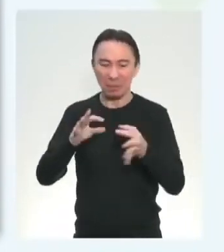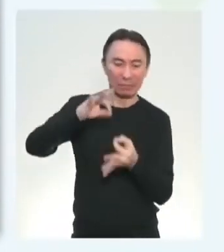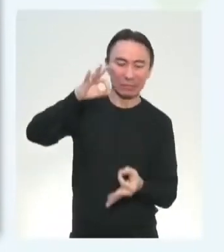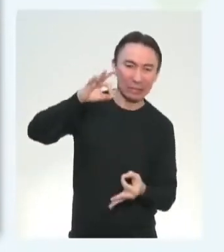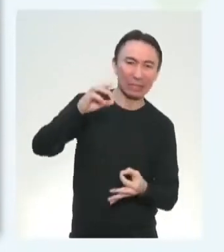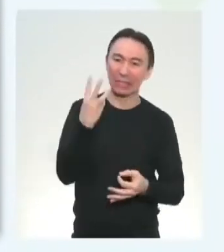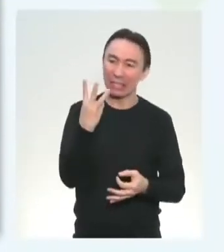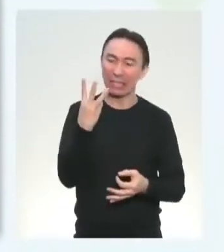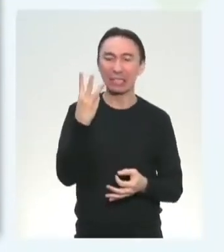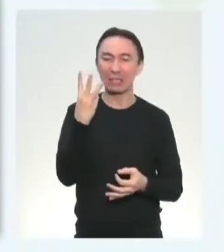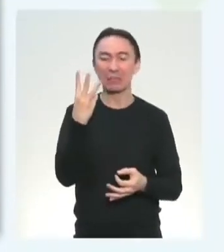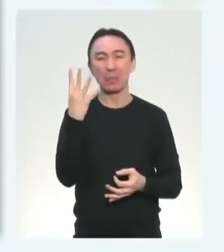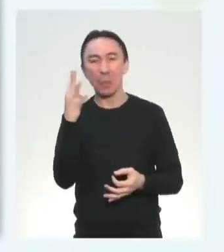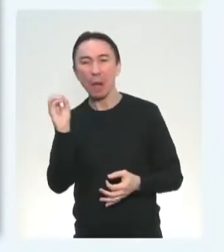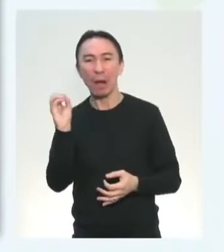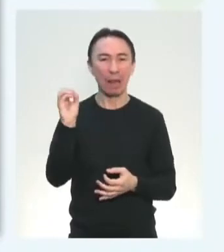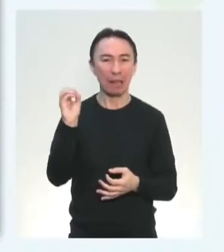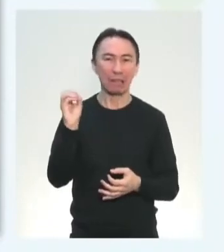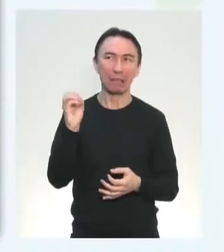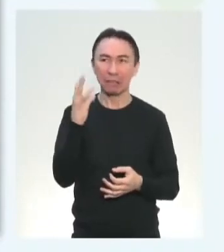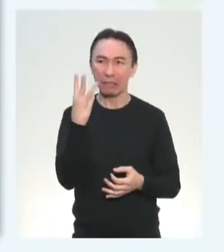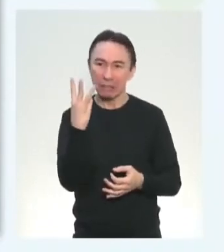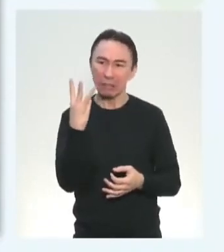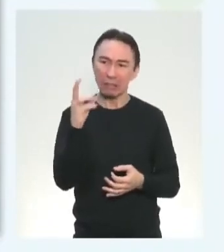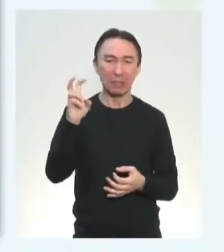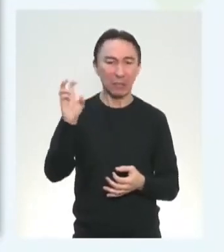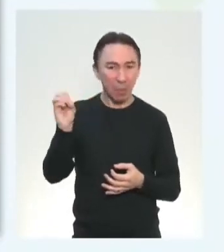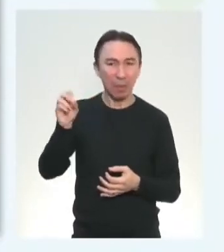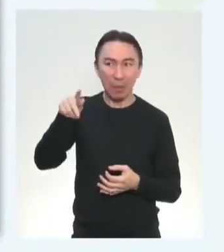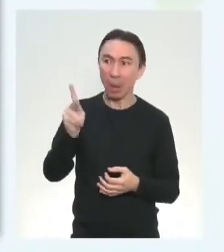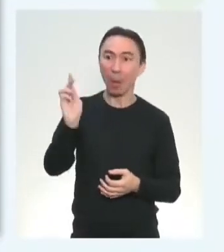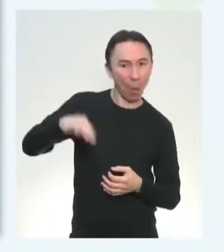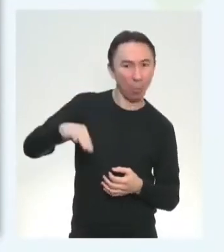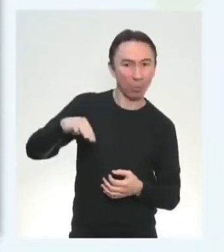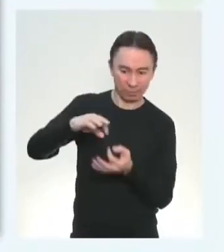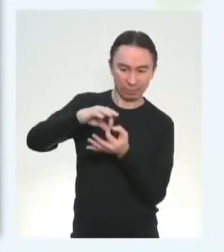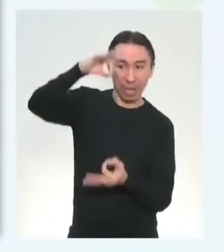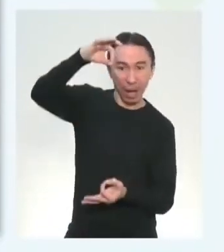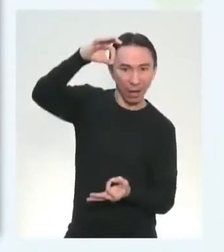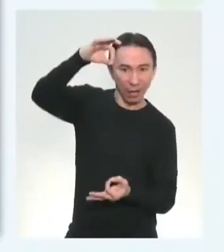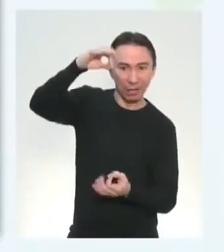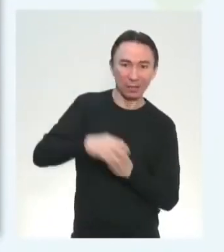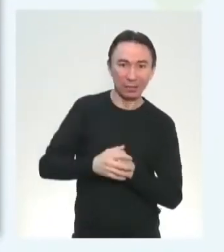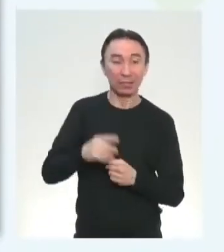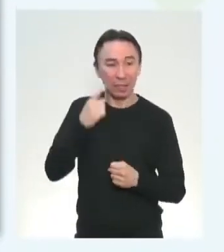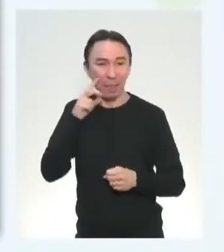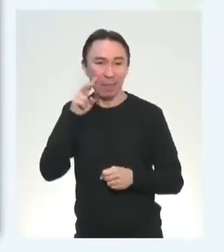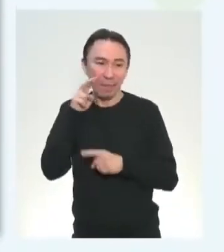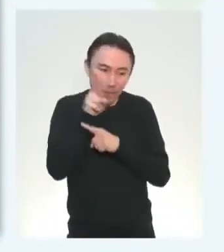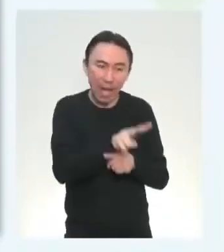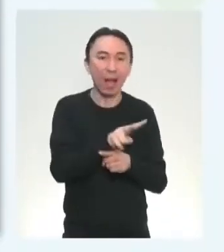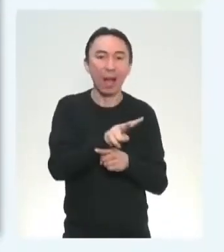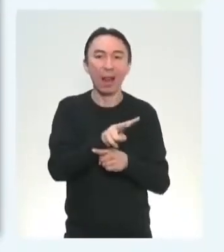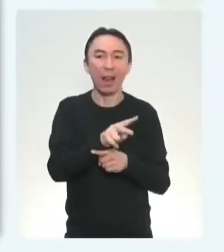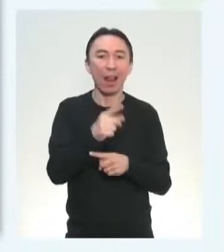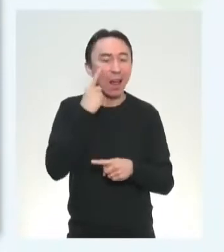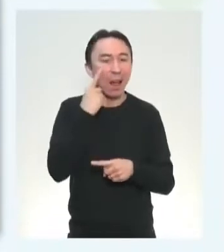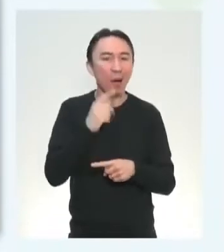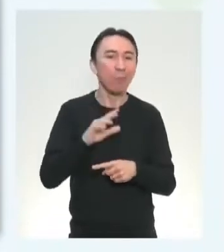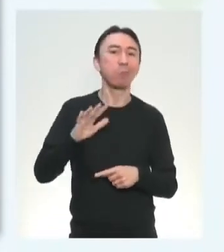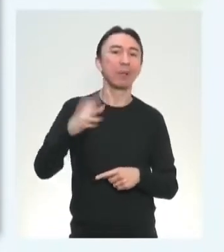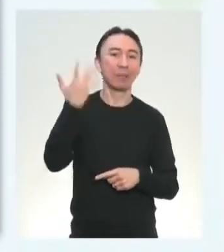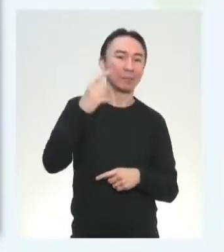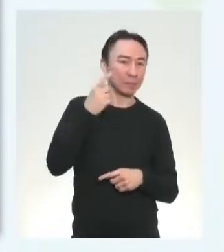altitude, é possível observar fenômenos que acontecem na Terra. Neste vídeo, podemos ver uma